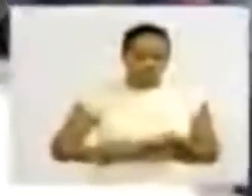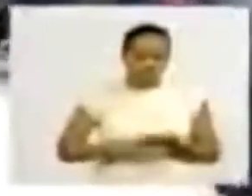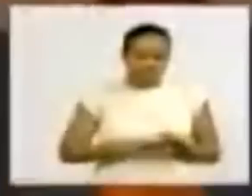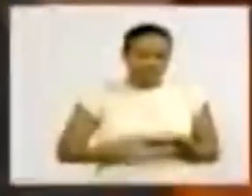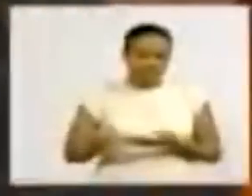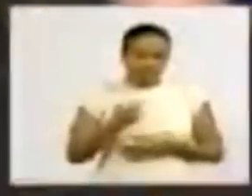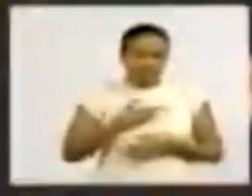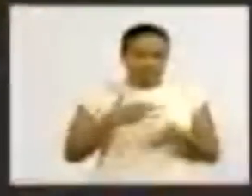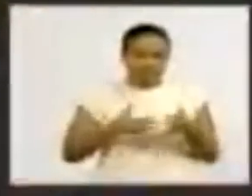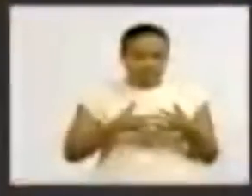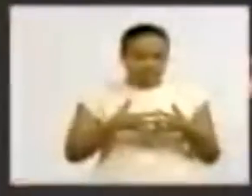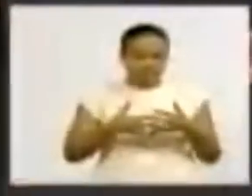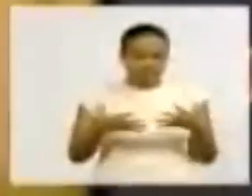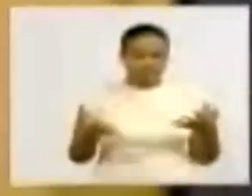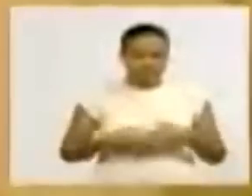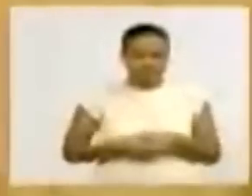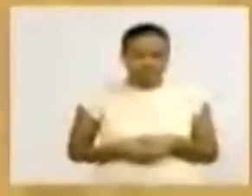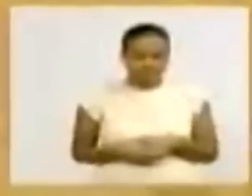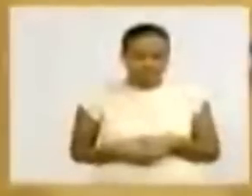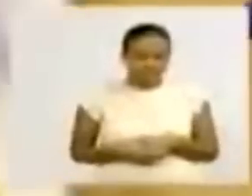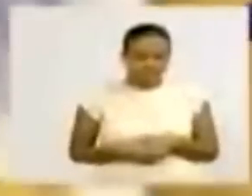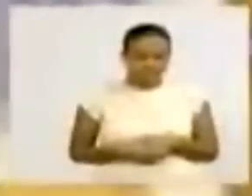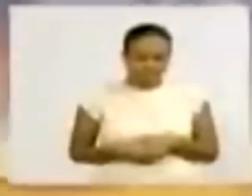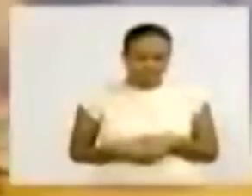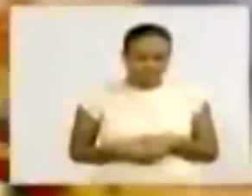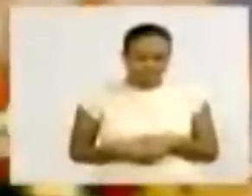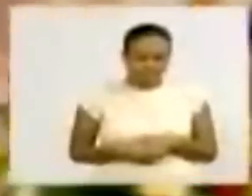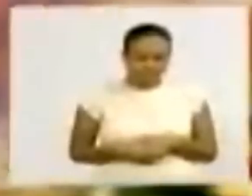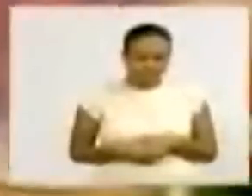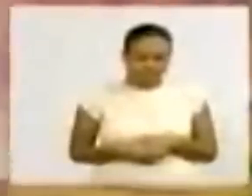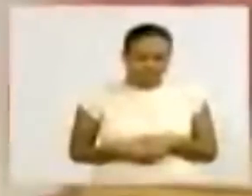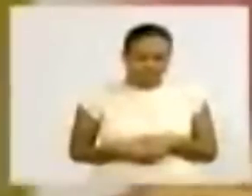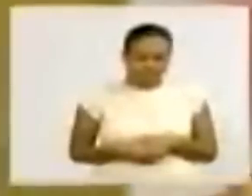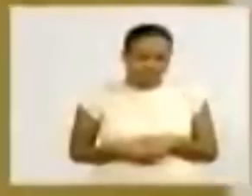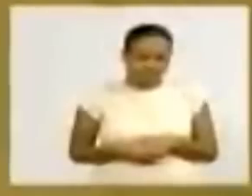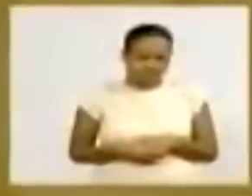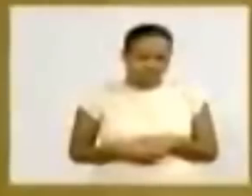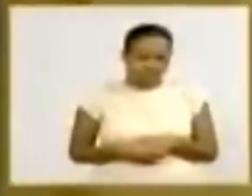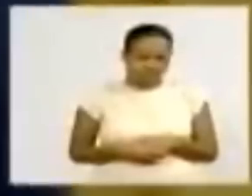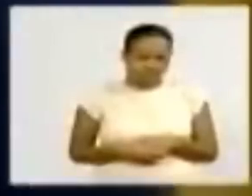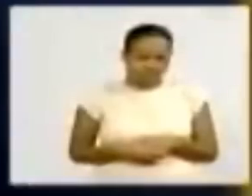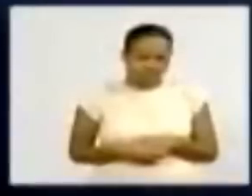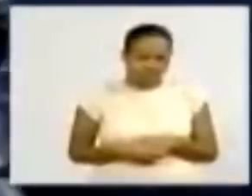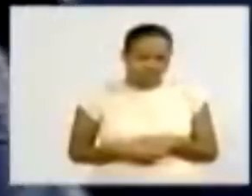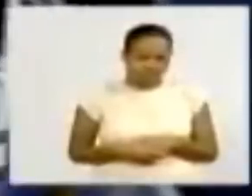que venha prejudicar a fala de Deus no nosso coração. Deixa o povo sentar aí, meu amigo. Isso.